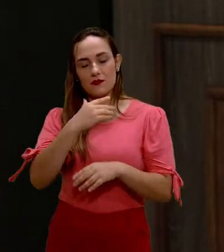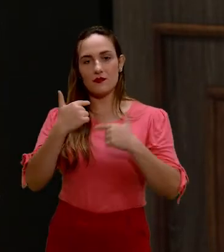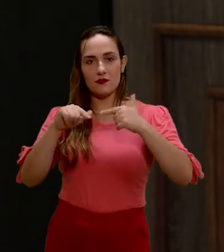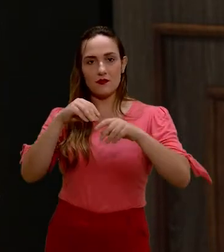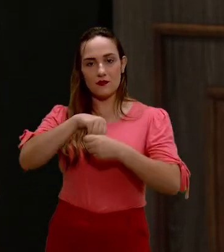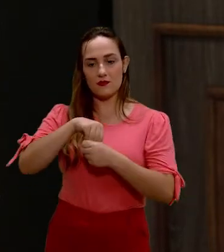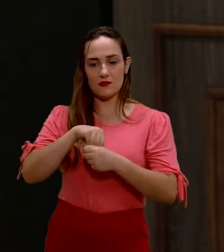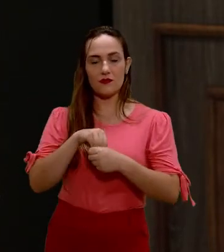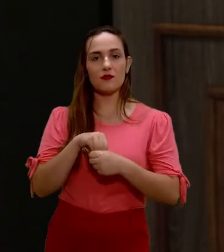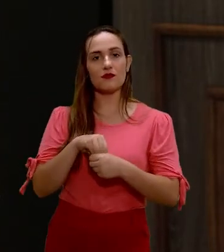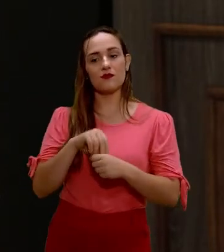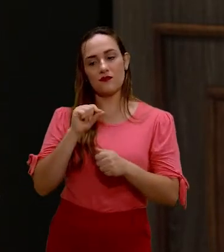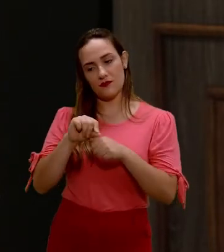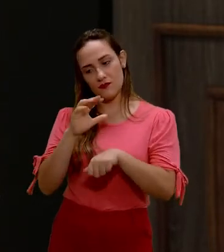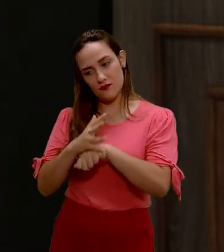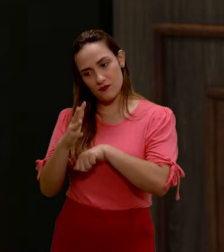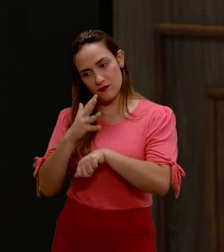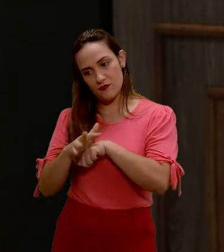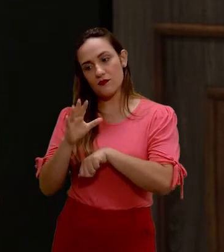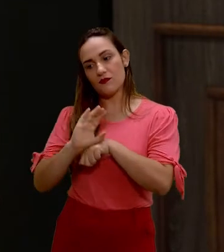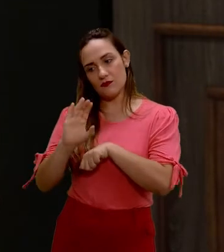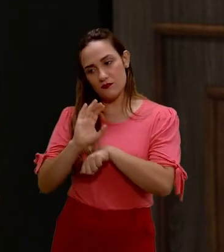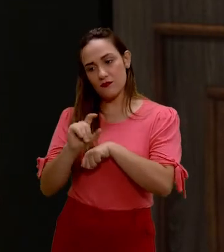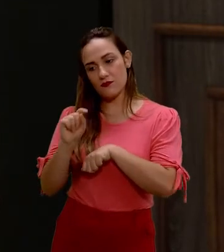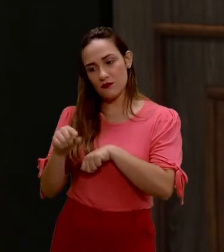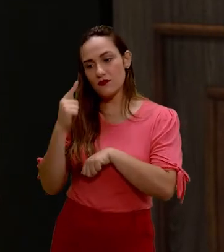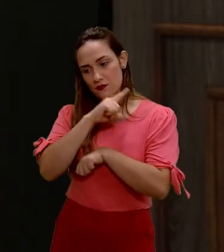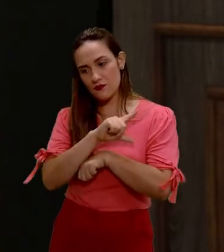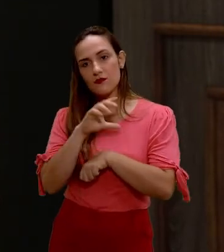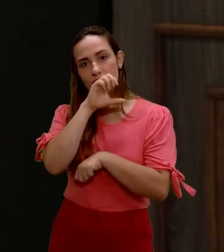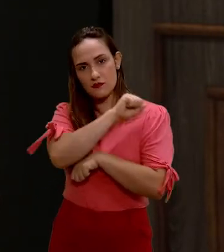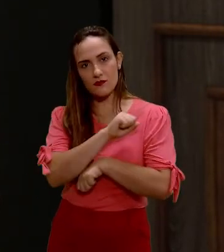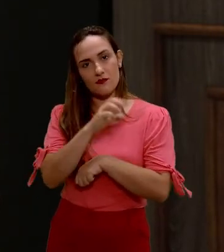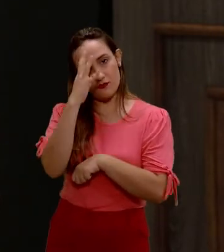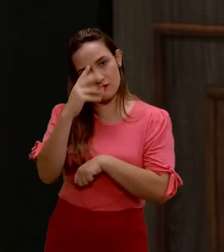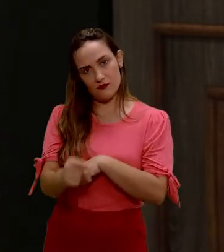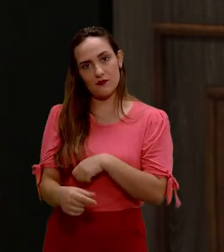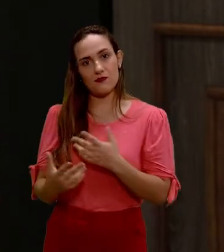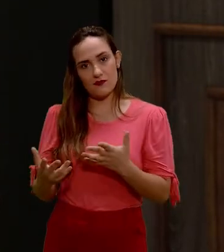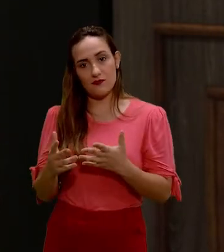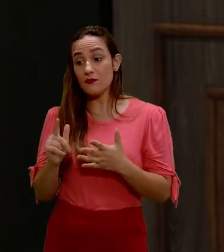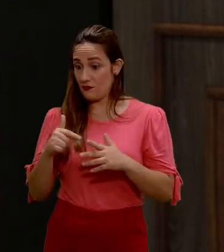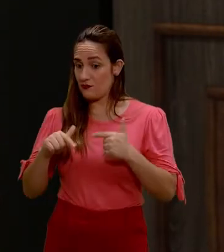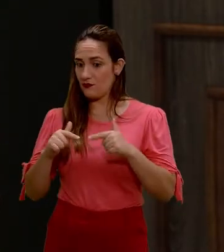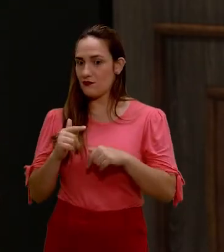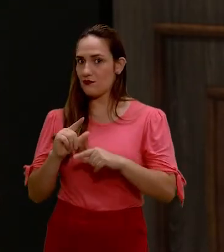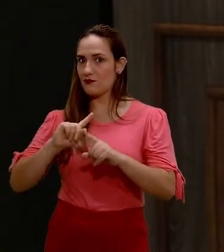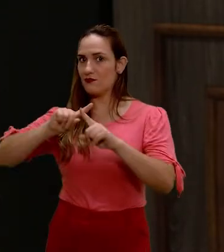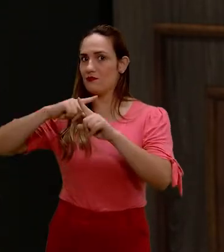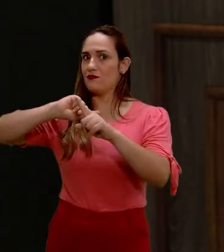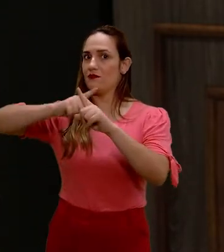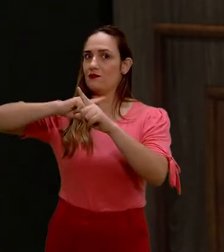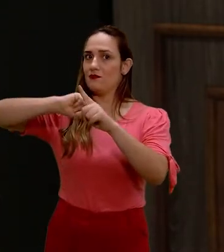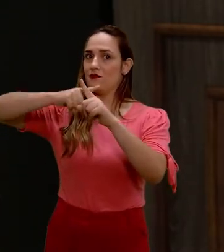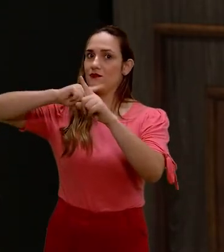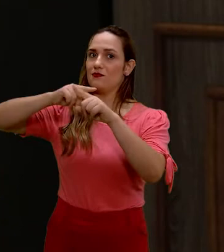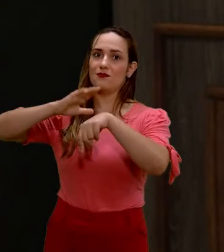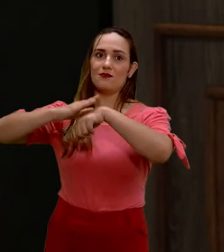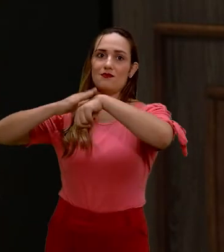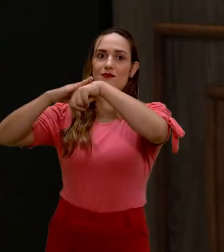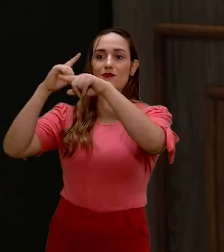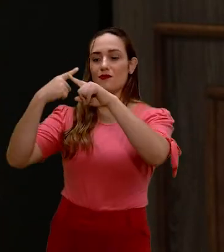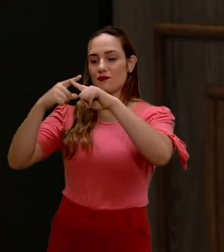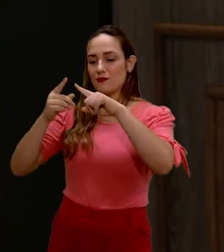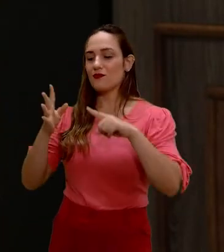trabalha aquele servidor, treina ele para determinada coisa e ele produz, evidentemente, muito mais numa